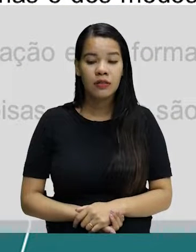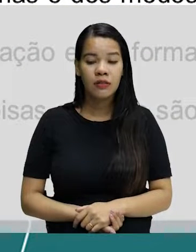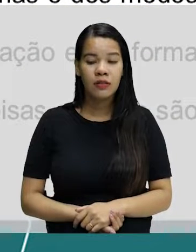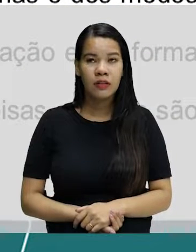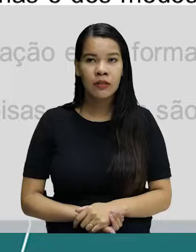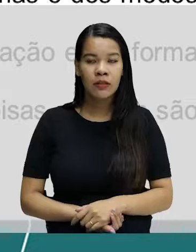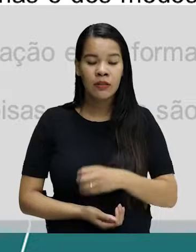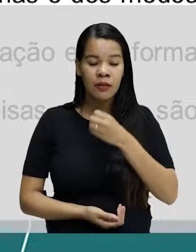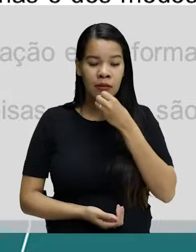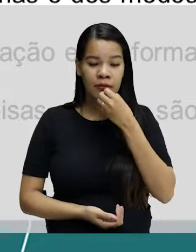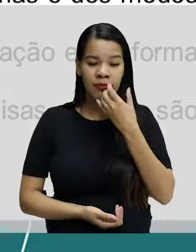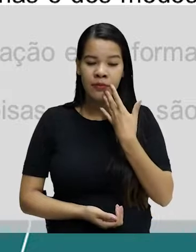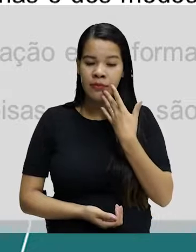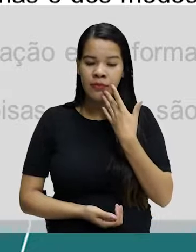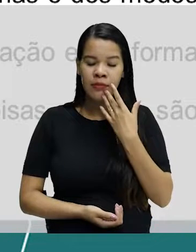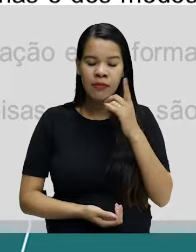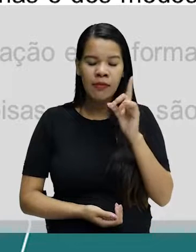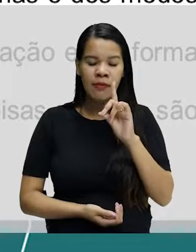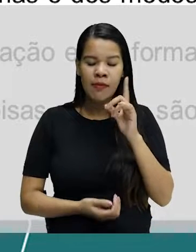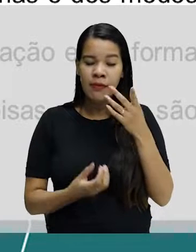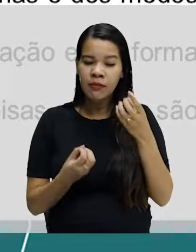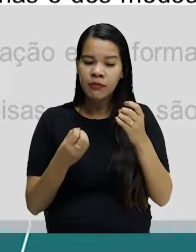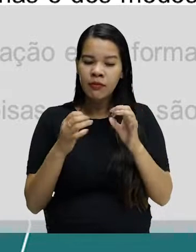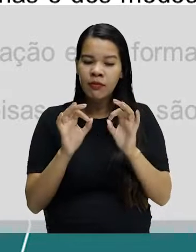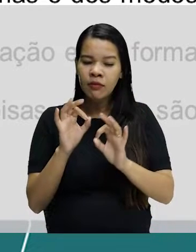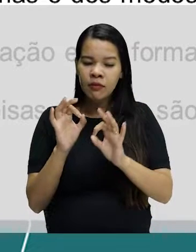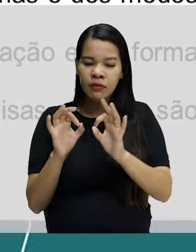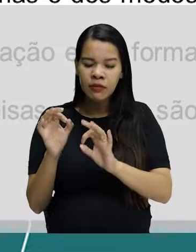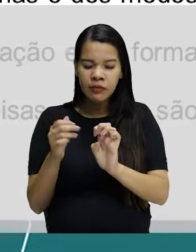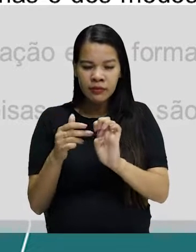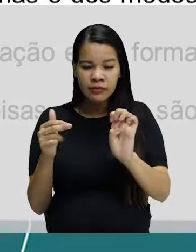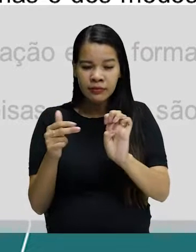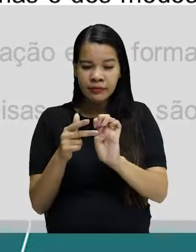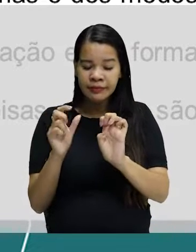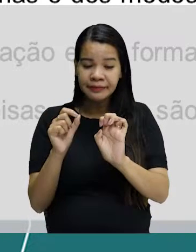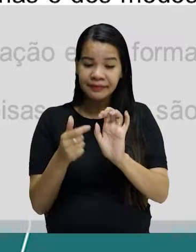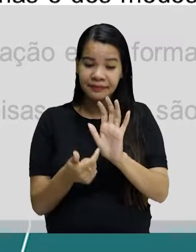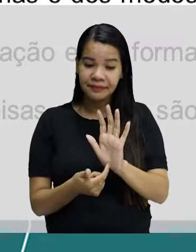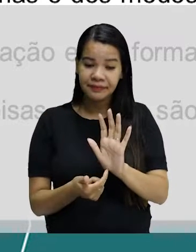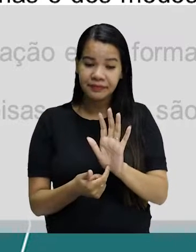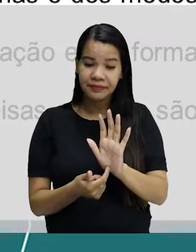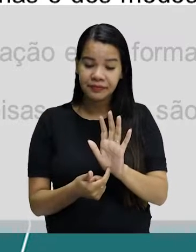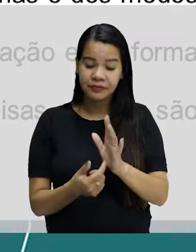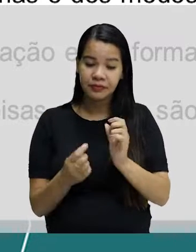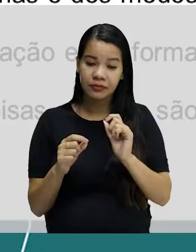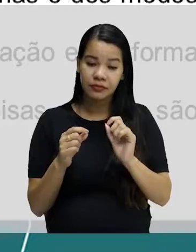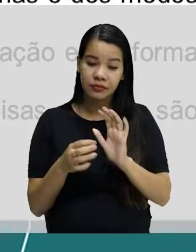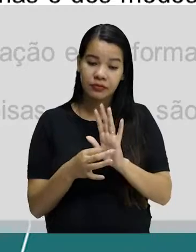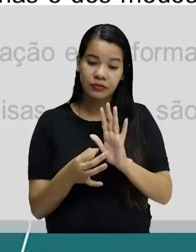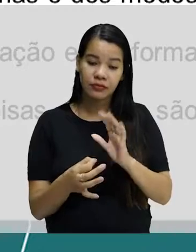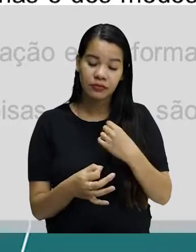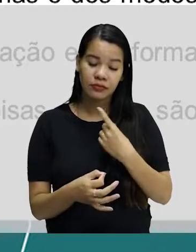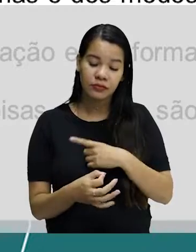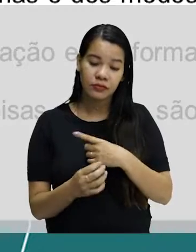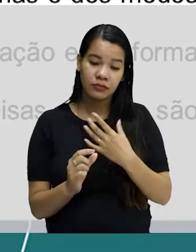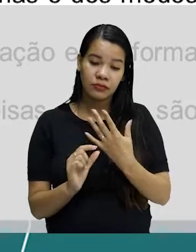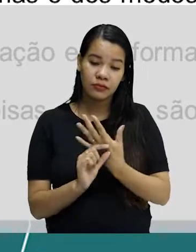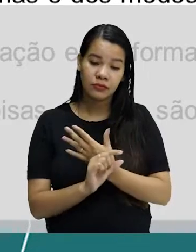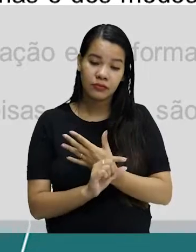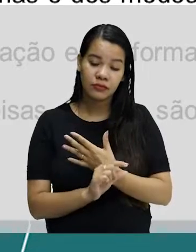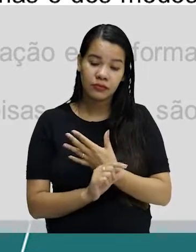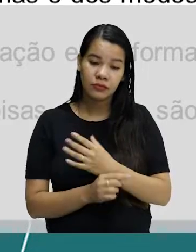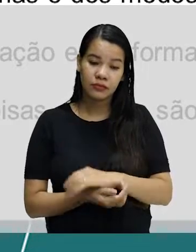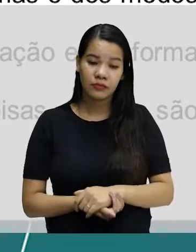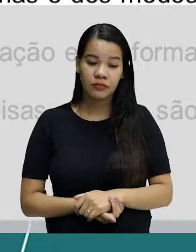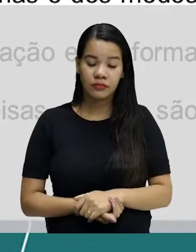de ciência. Bom, não é muito bem esse aqui o elemento surgido e sugerido ao nosso autor Wittgenstein,